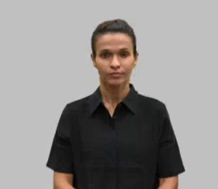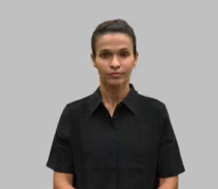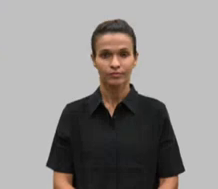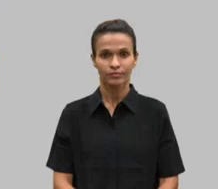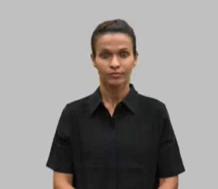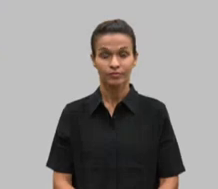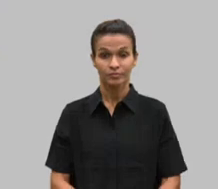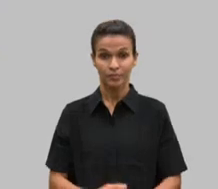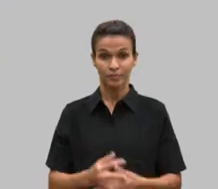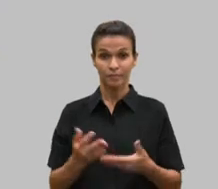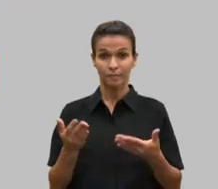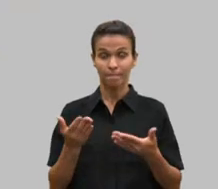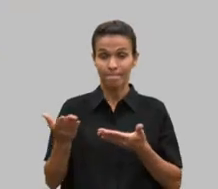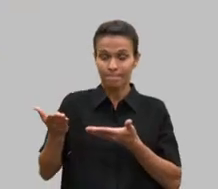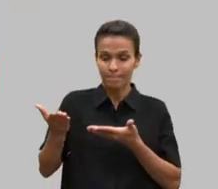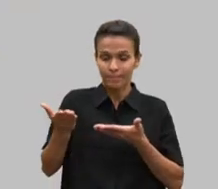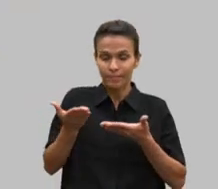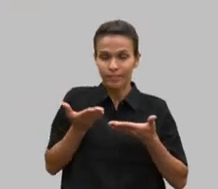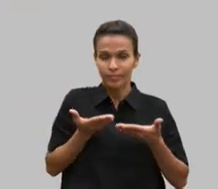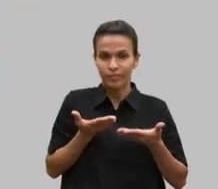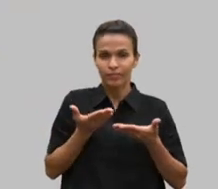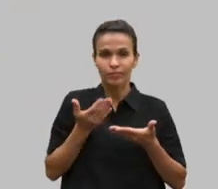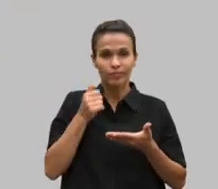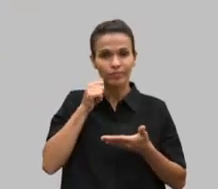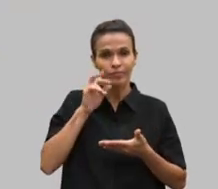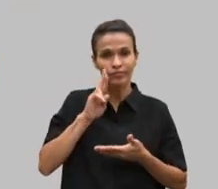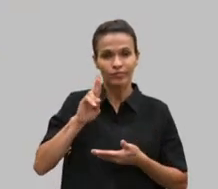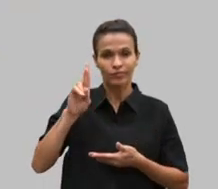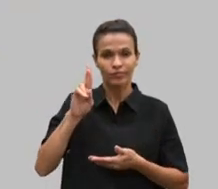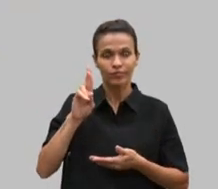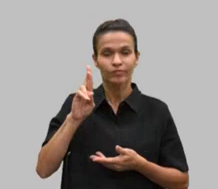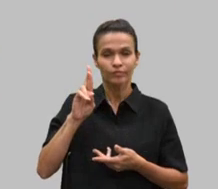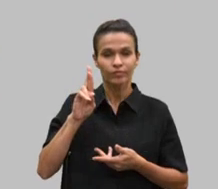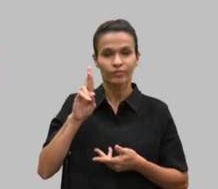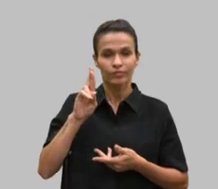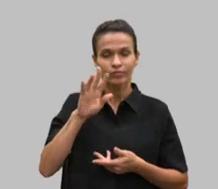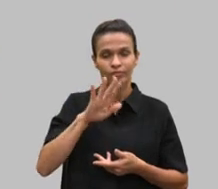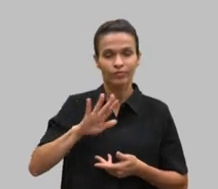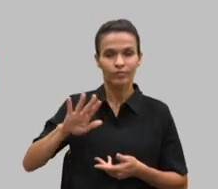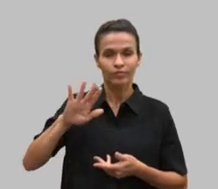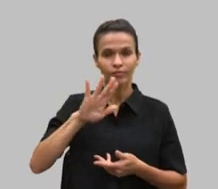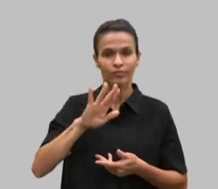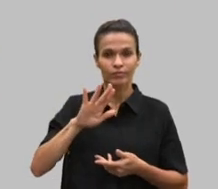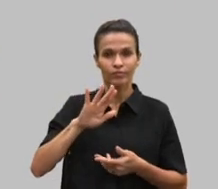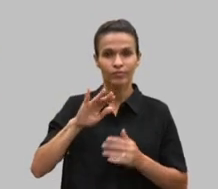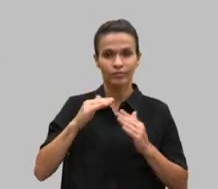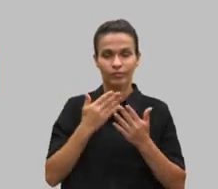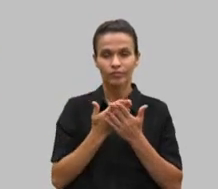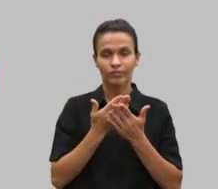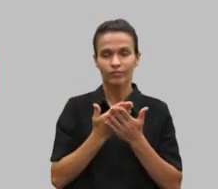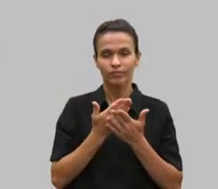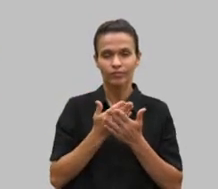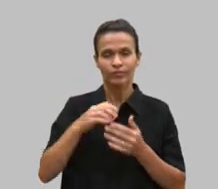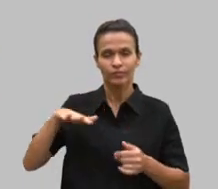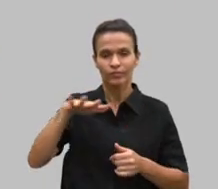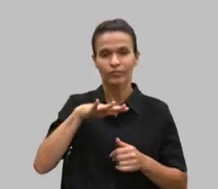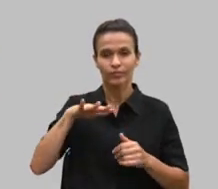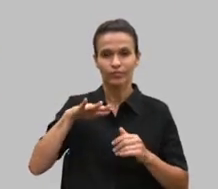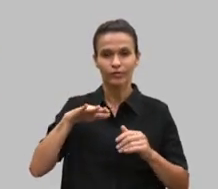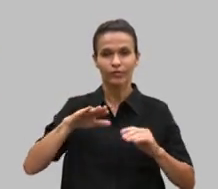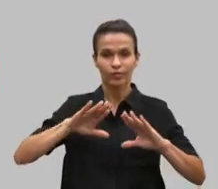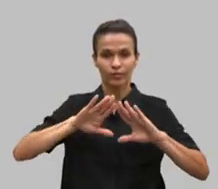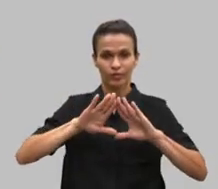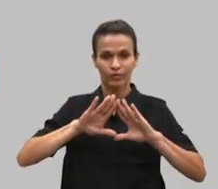nesse momento convido a senhora gerente geral da escola do Legislativo de Minas do Nossa Assembleia de Minas Rute